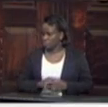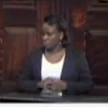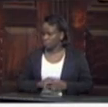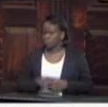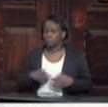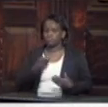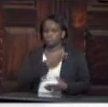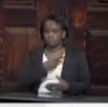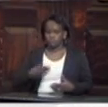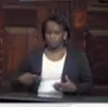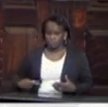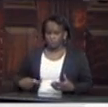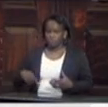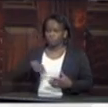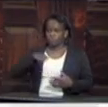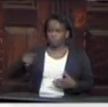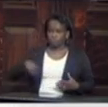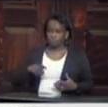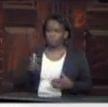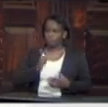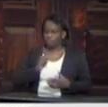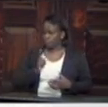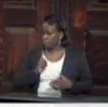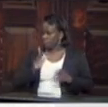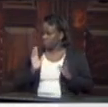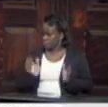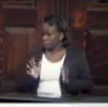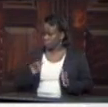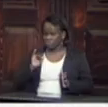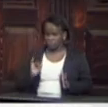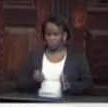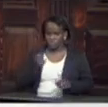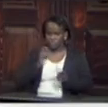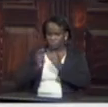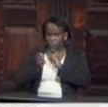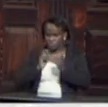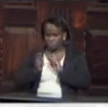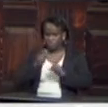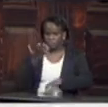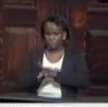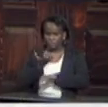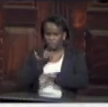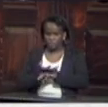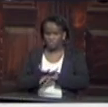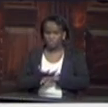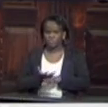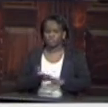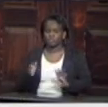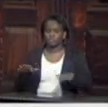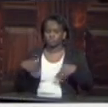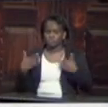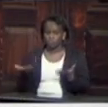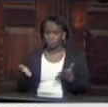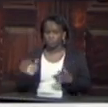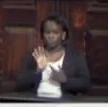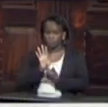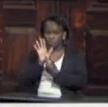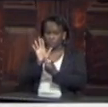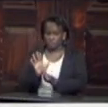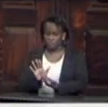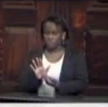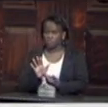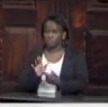Senhor presidente, nós tivemos a oportunidade de discutir essa matéria quando da apresentação